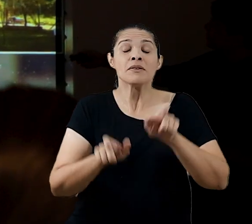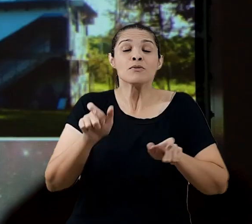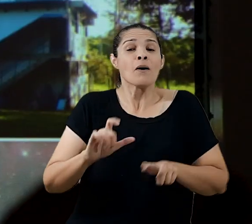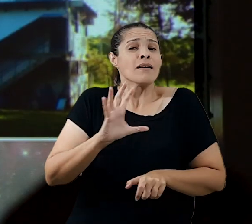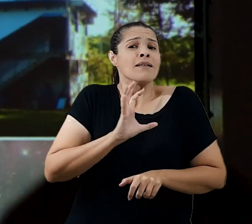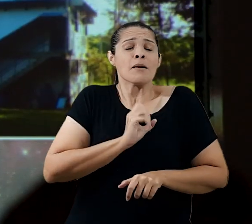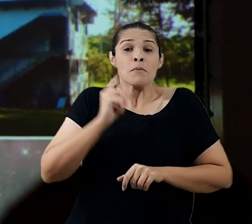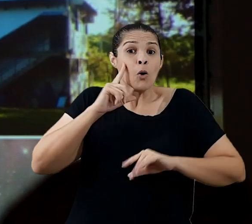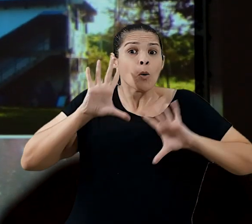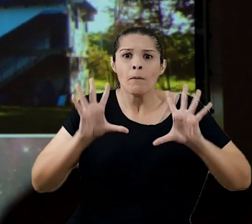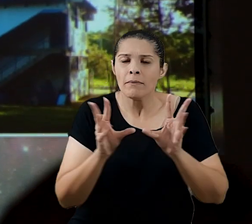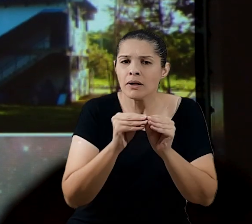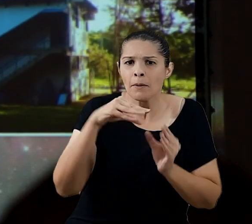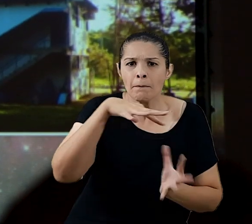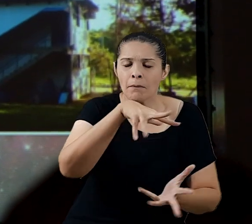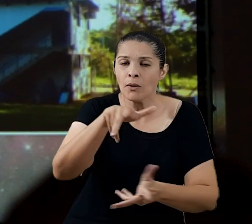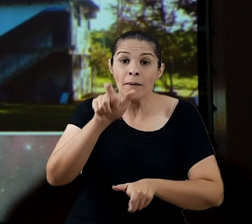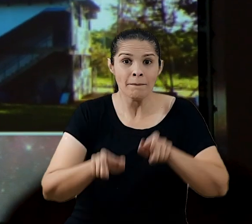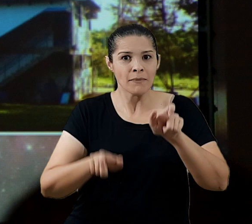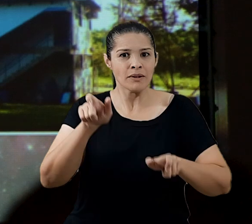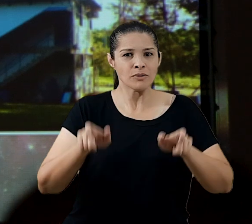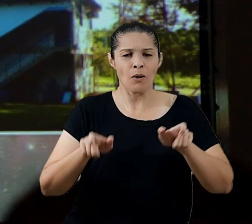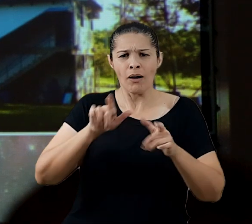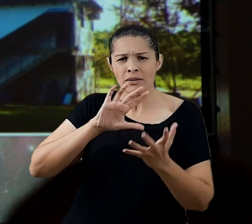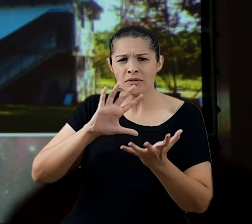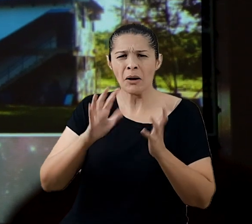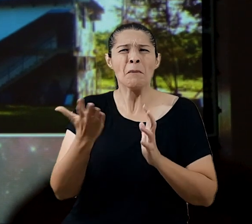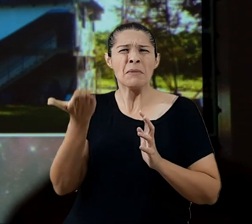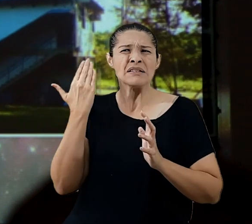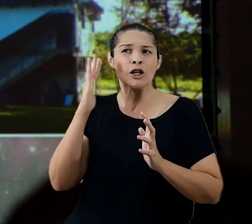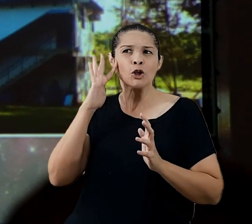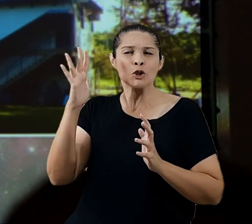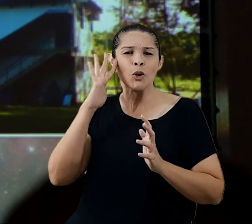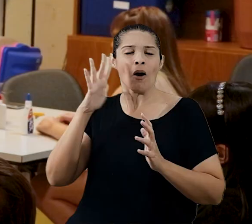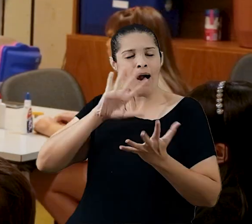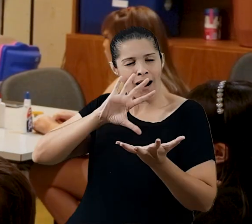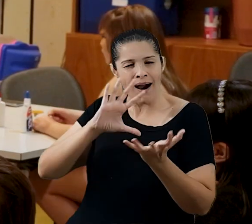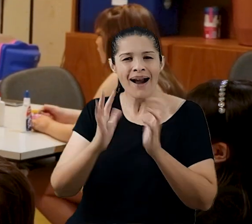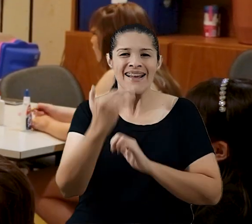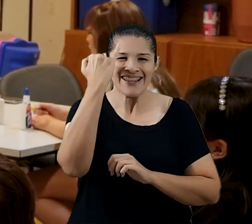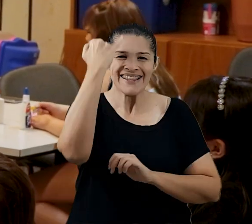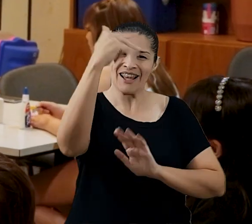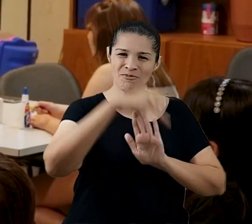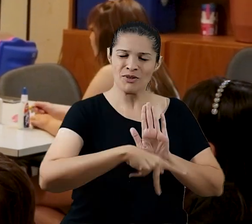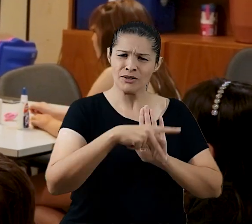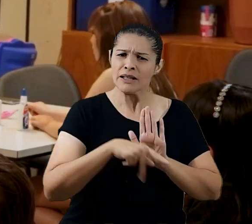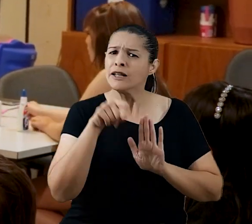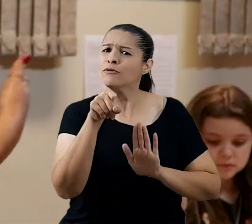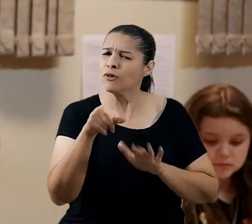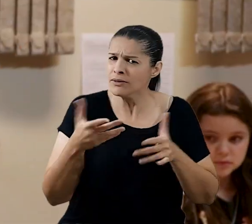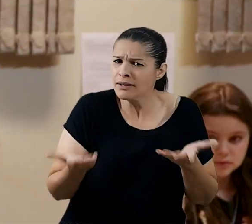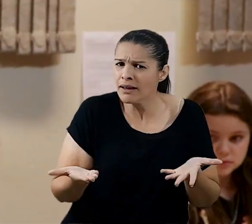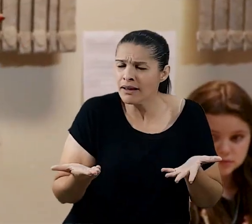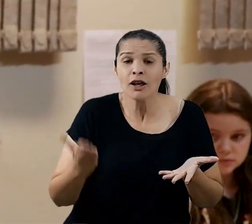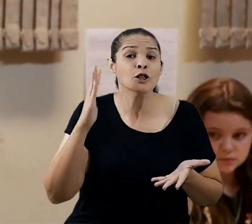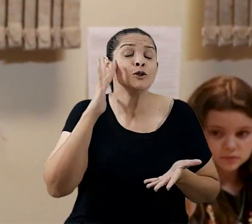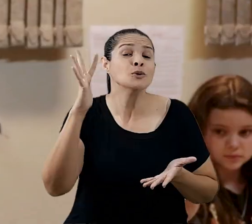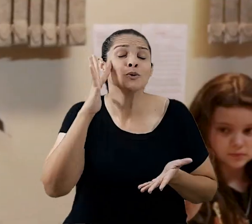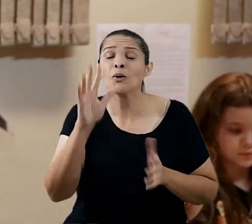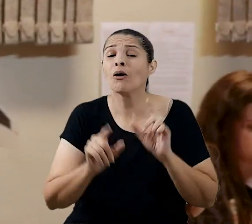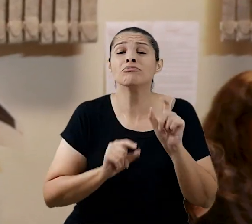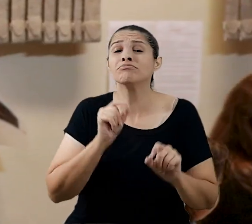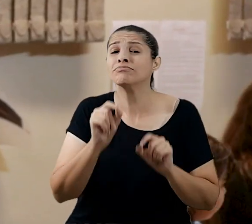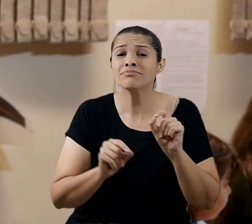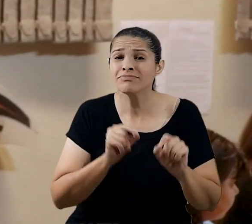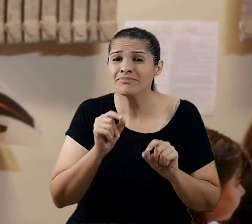de compreender o mundo, pessoas que transformaram sonhos em estrutura e ideias em projeto. E você? Que sonho quer tirar do papel?